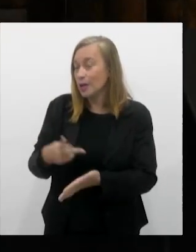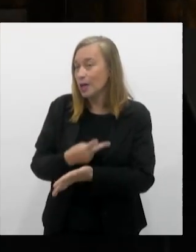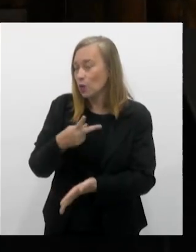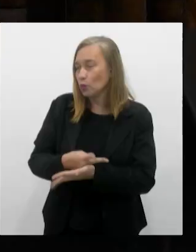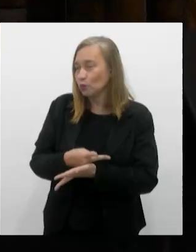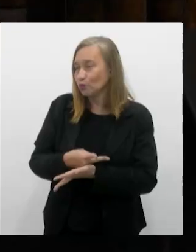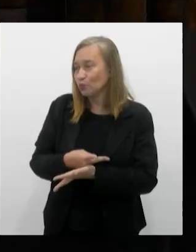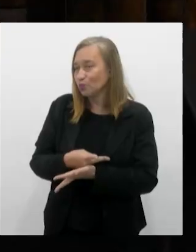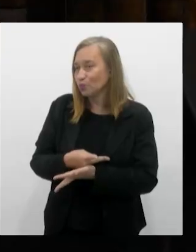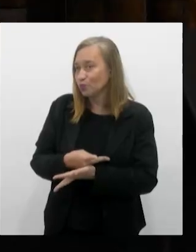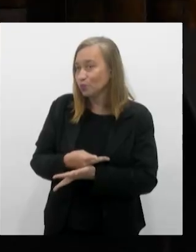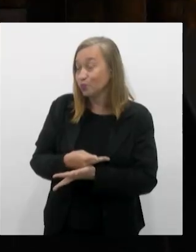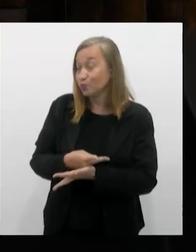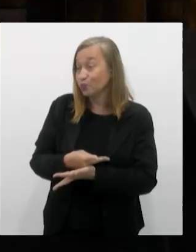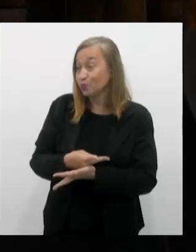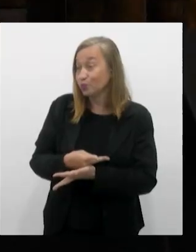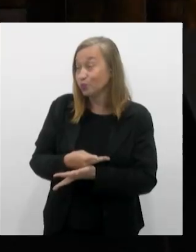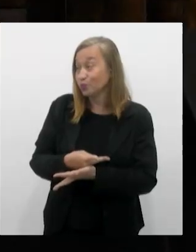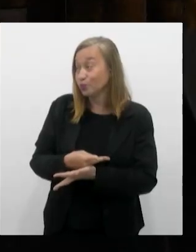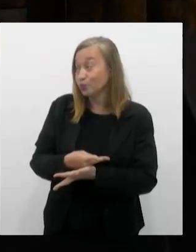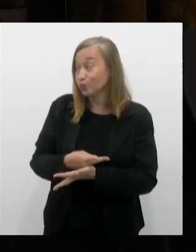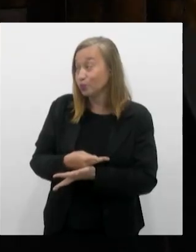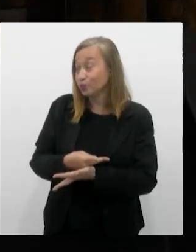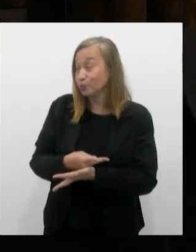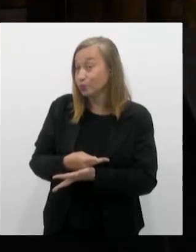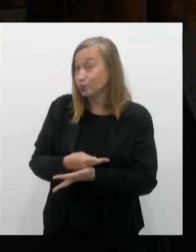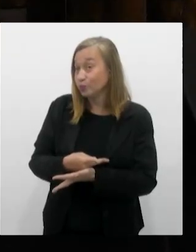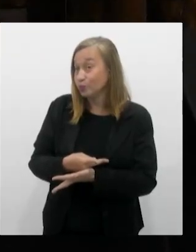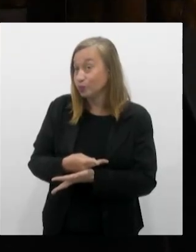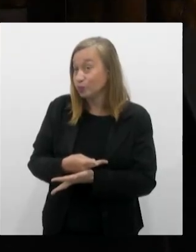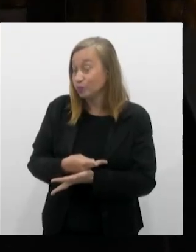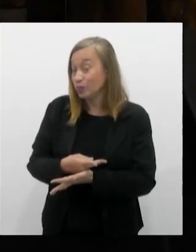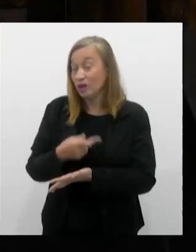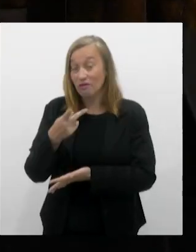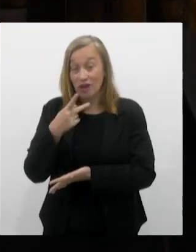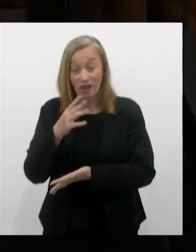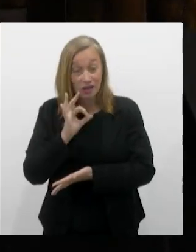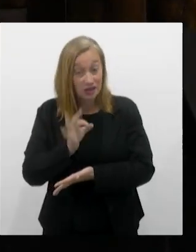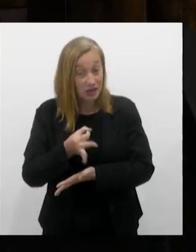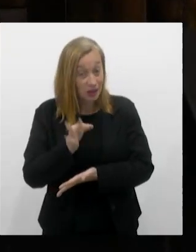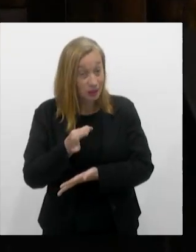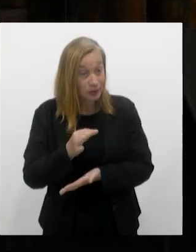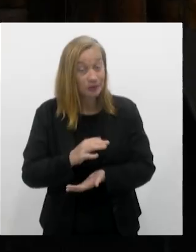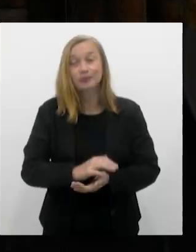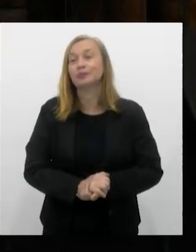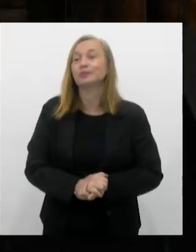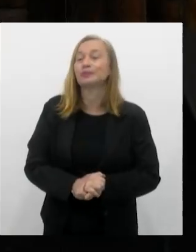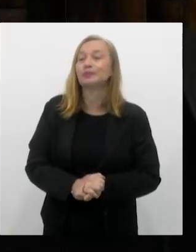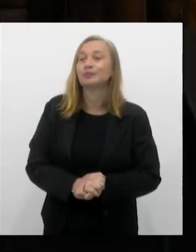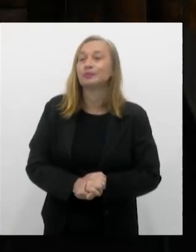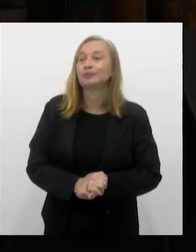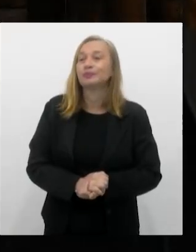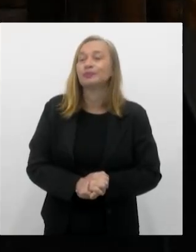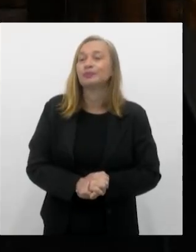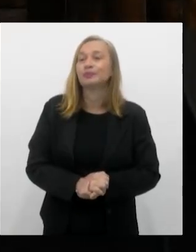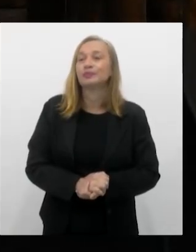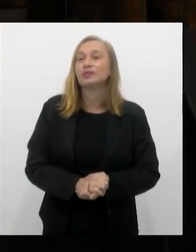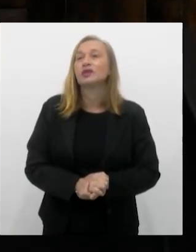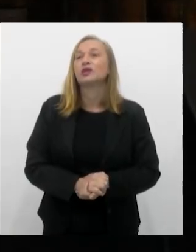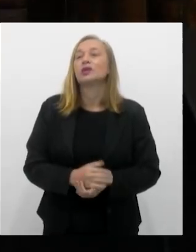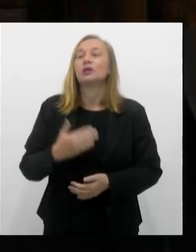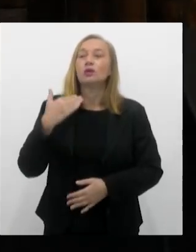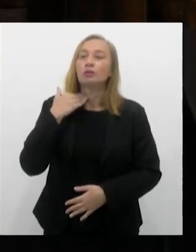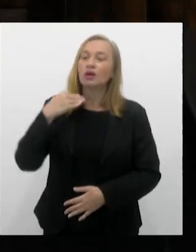ilegalidade, para ser gentil no termo. Para ser gentil no termo. O Banco Master